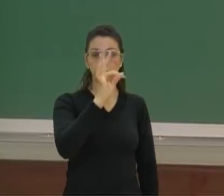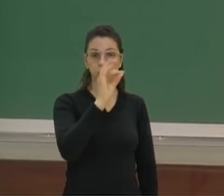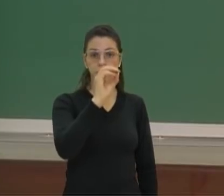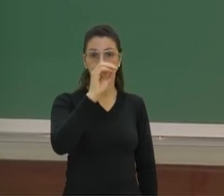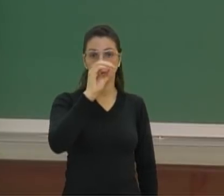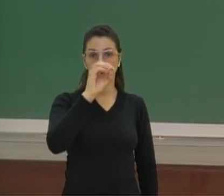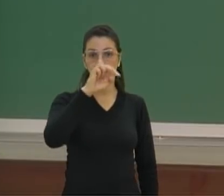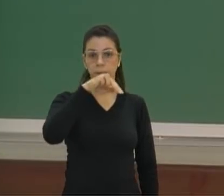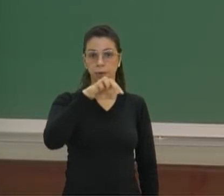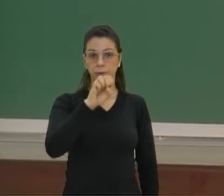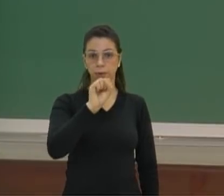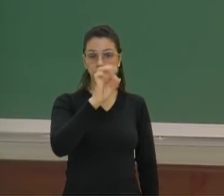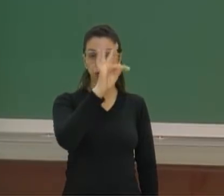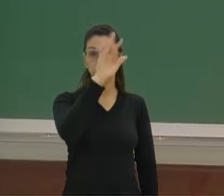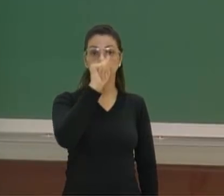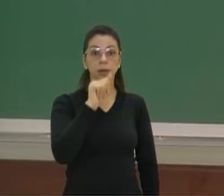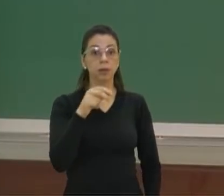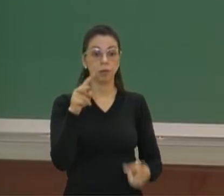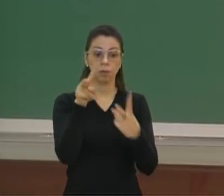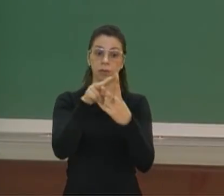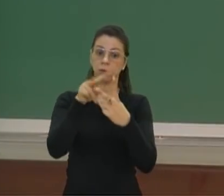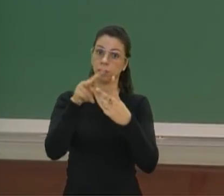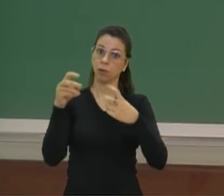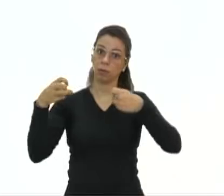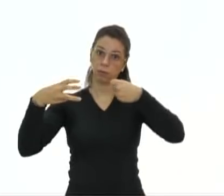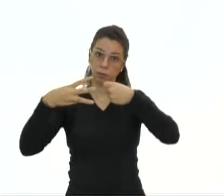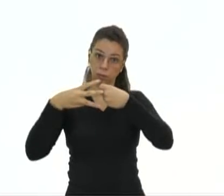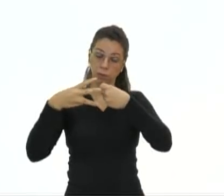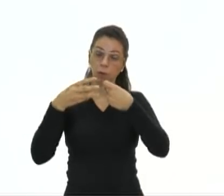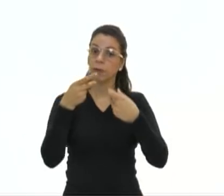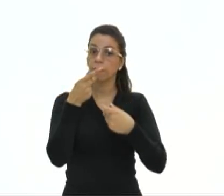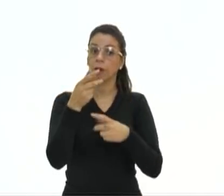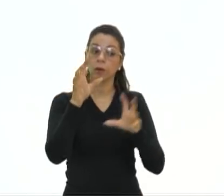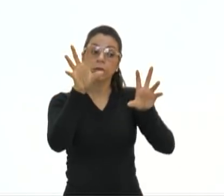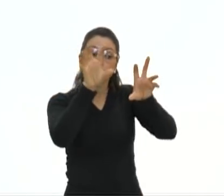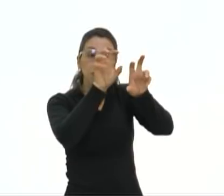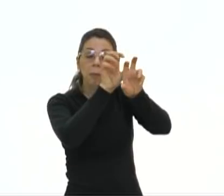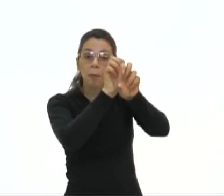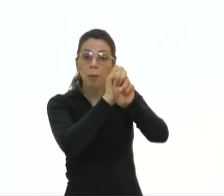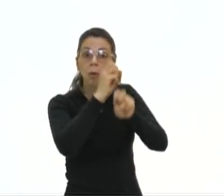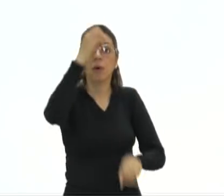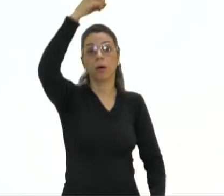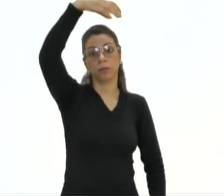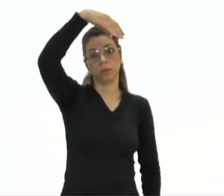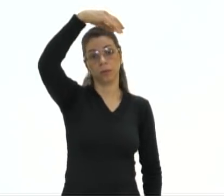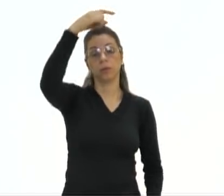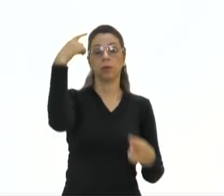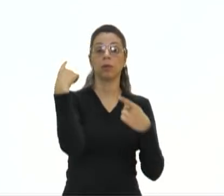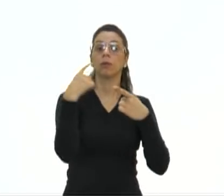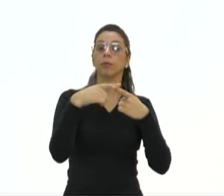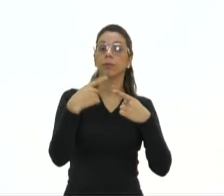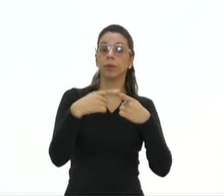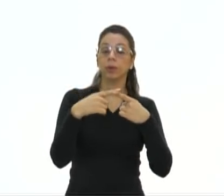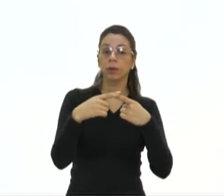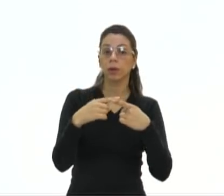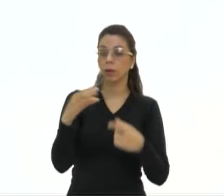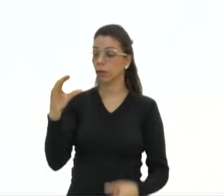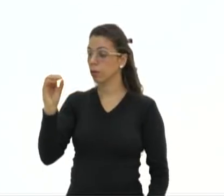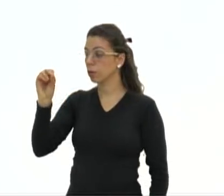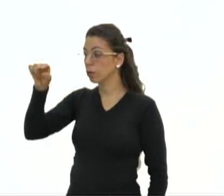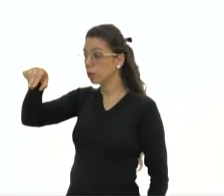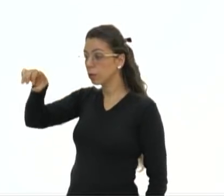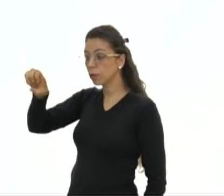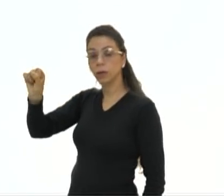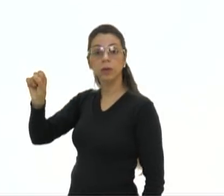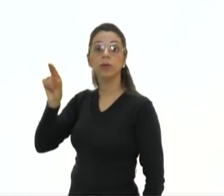falando de pouca luminosidade, são os bastonetes, porque os cones estão associados a